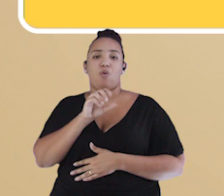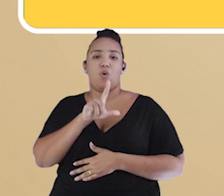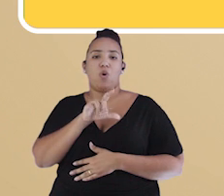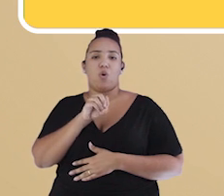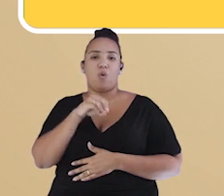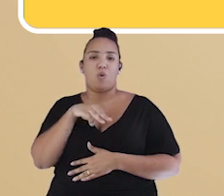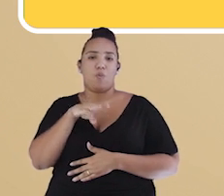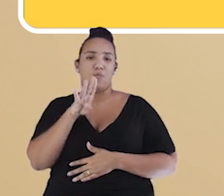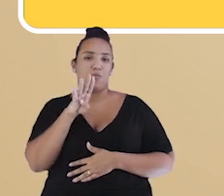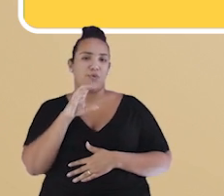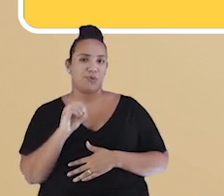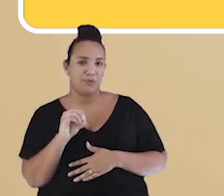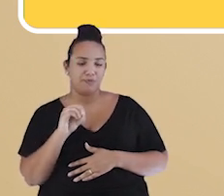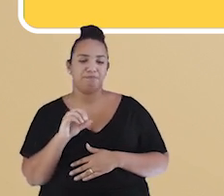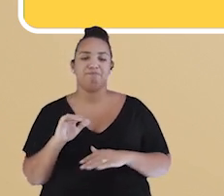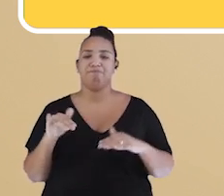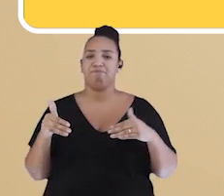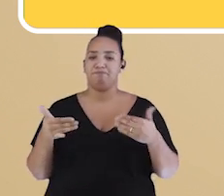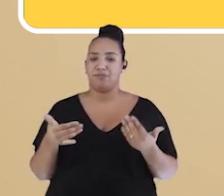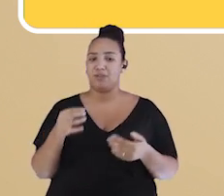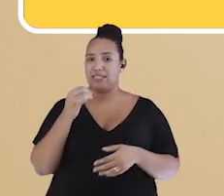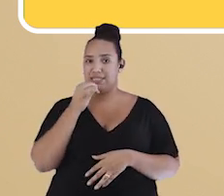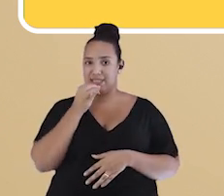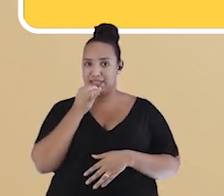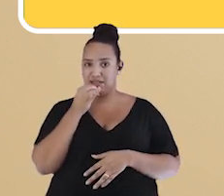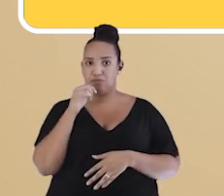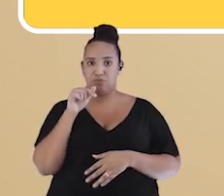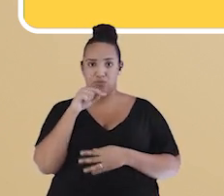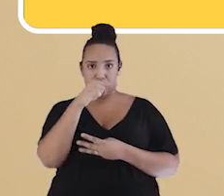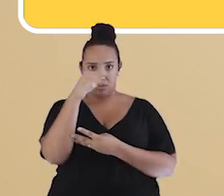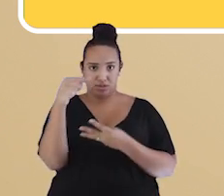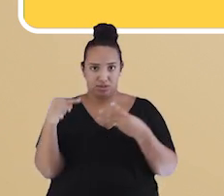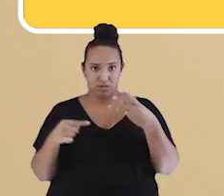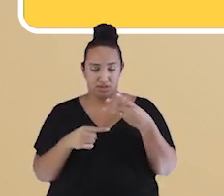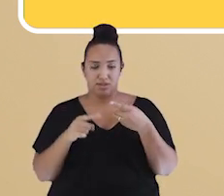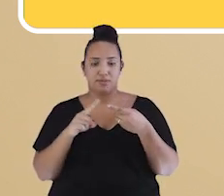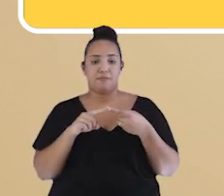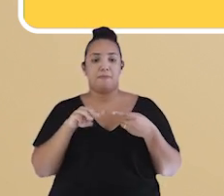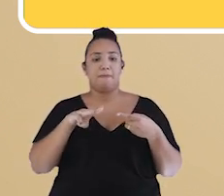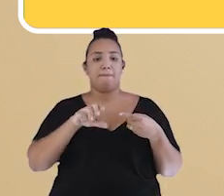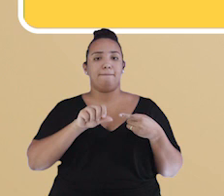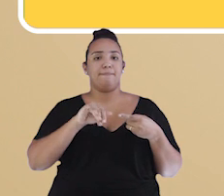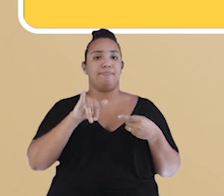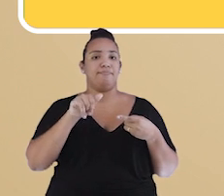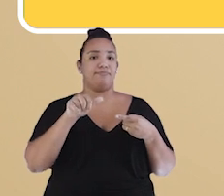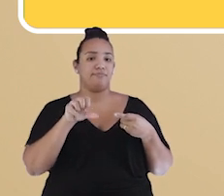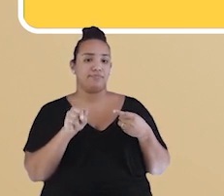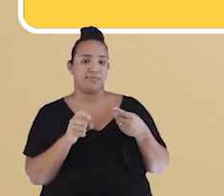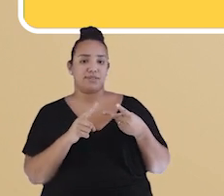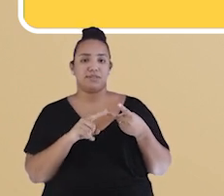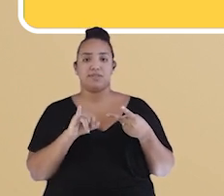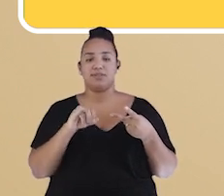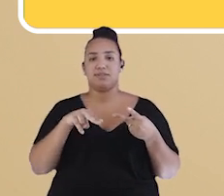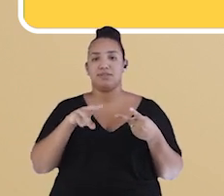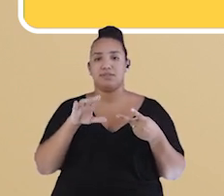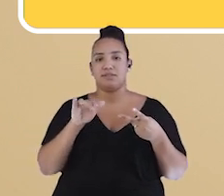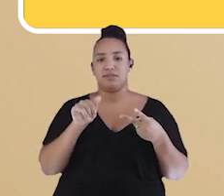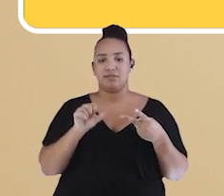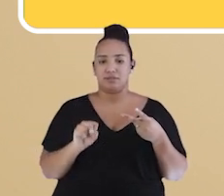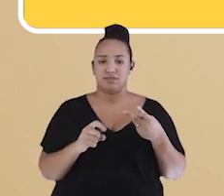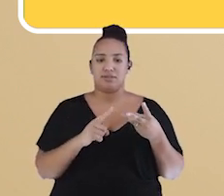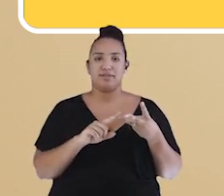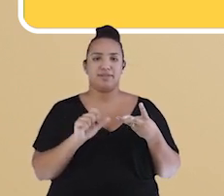exemplos de povos pré-colombianos os incas, astecas, maias,